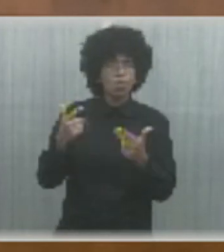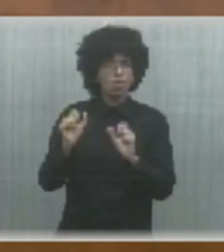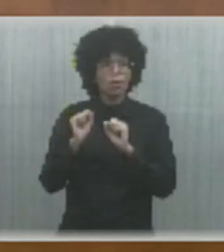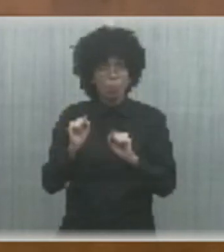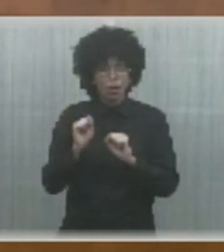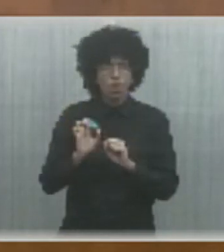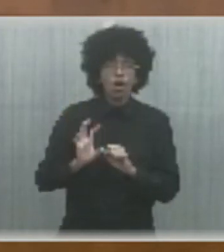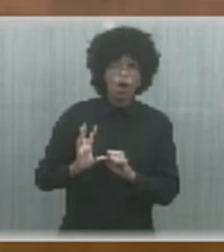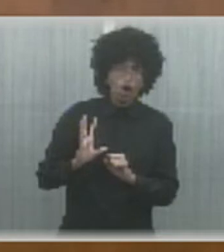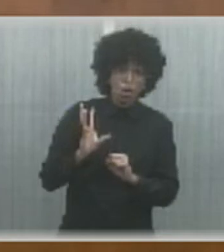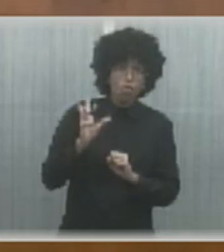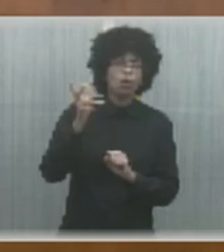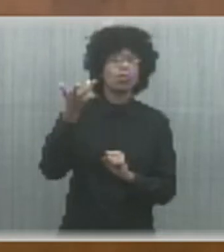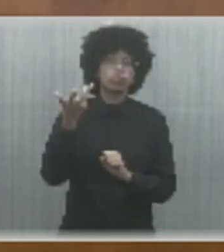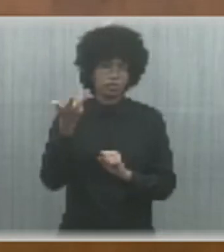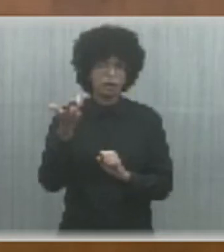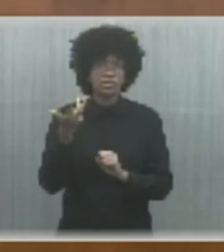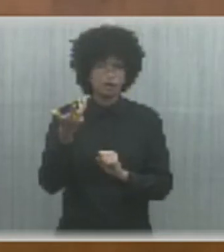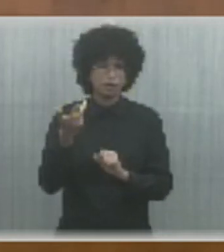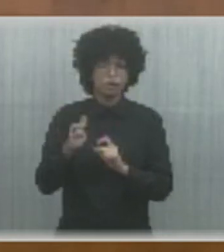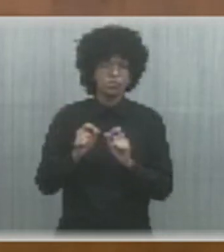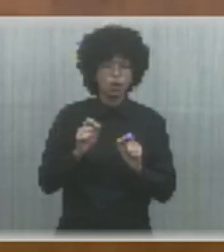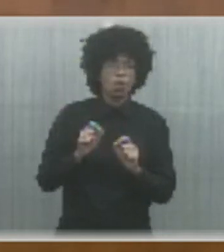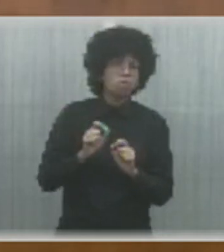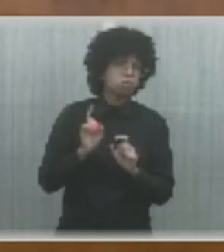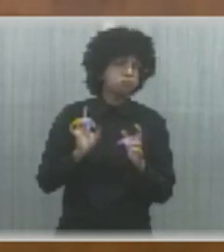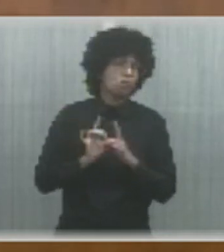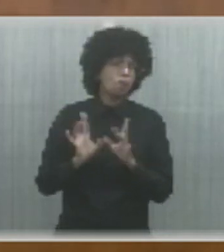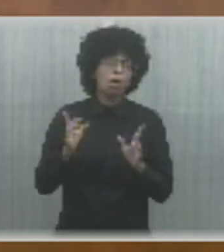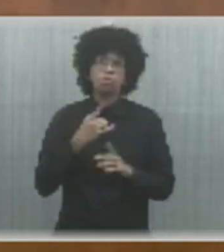suas posições de vontade.